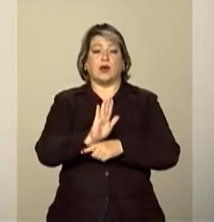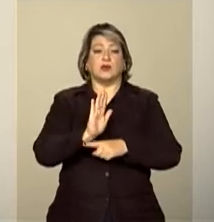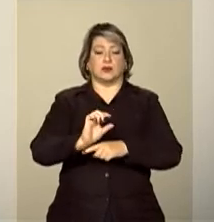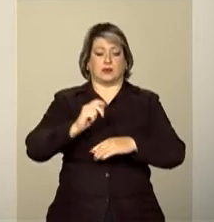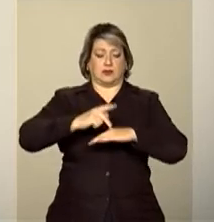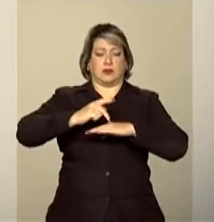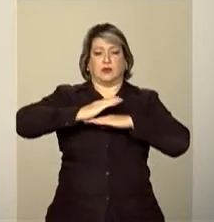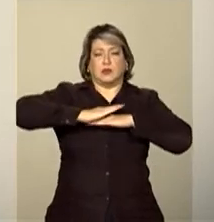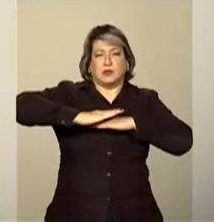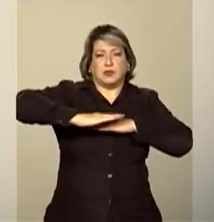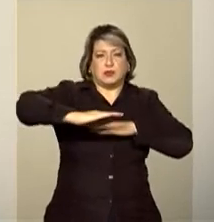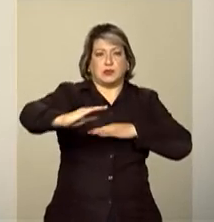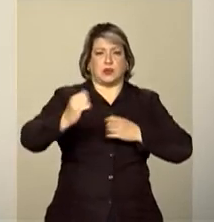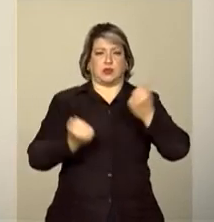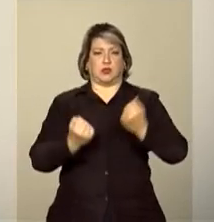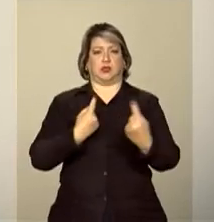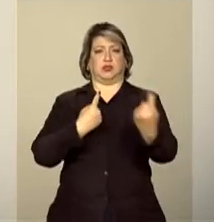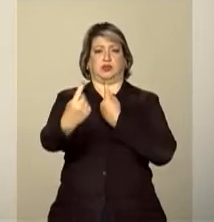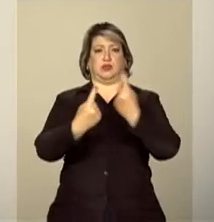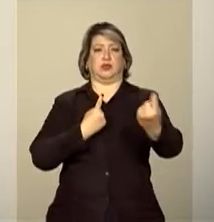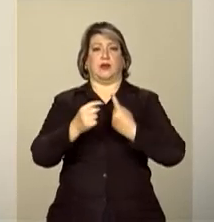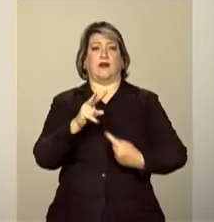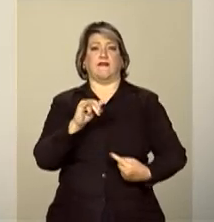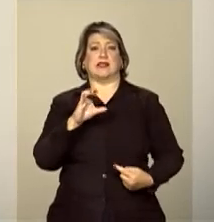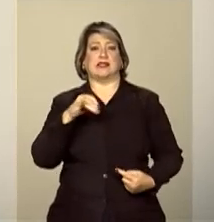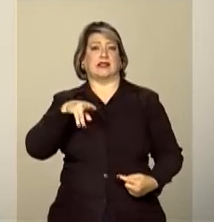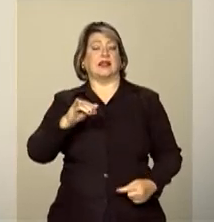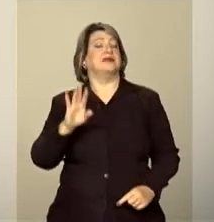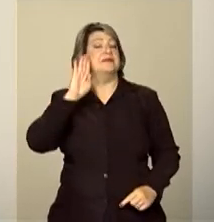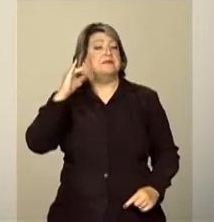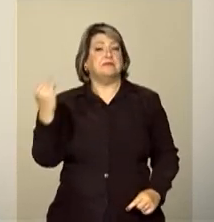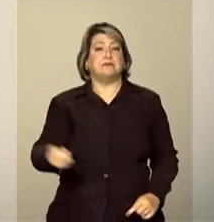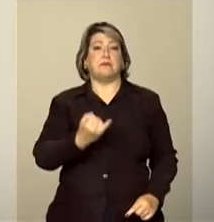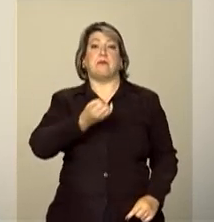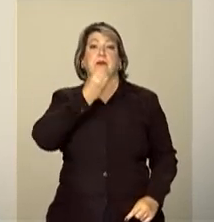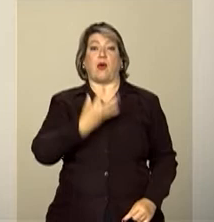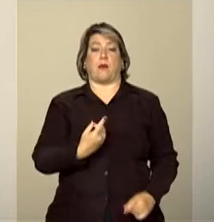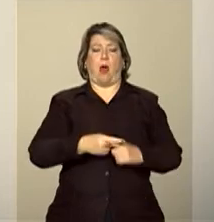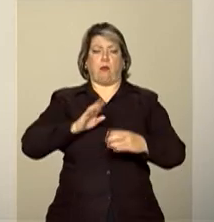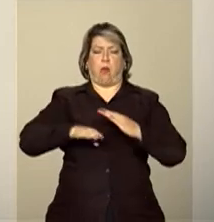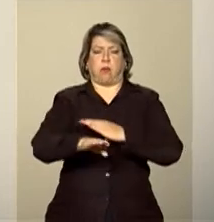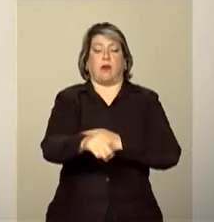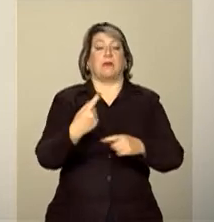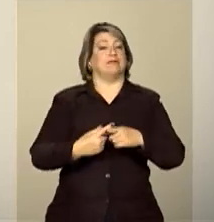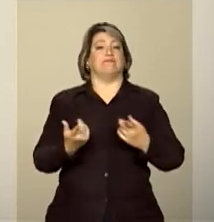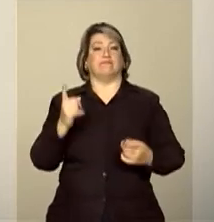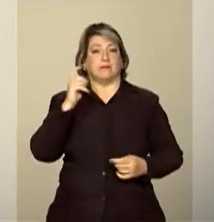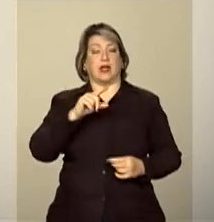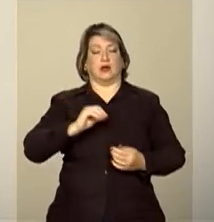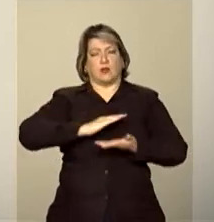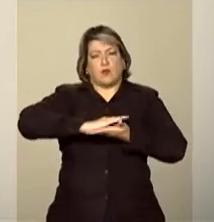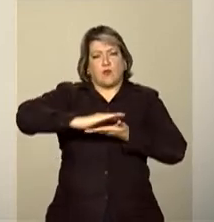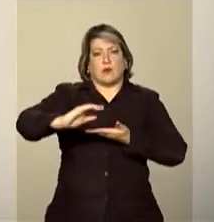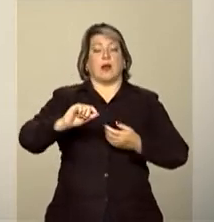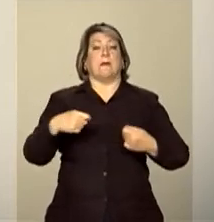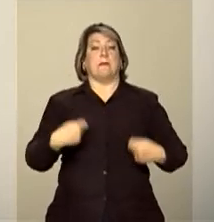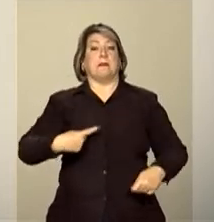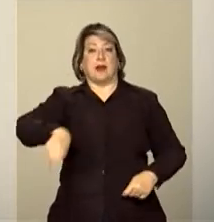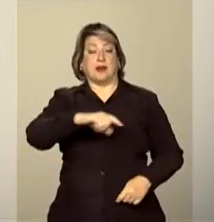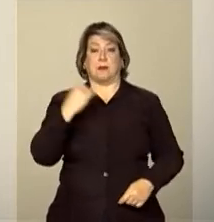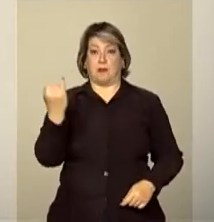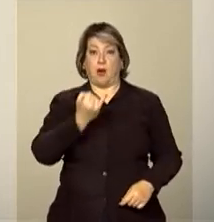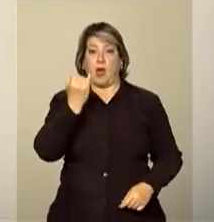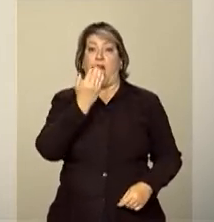vicinais em boas condições principalmente porque por elas passam uma parte importante